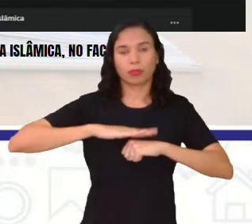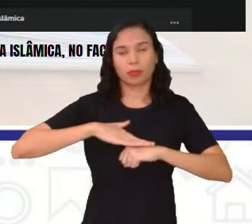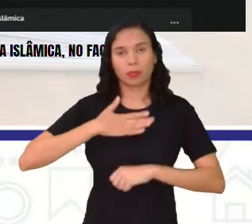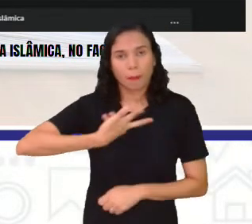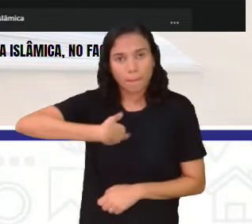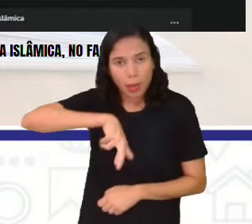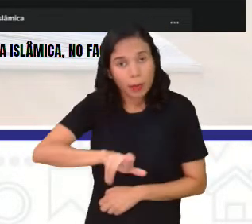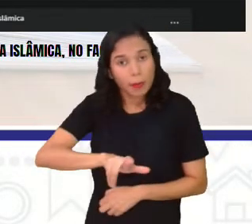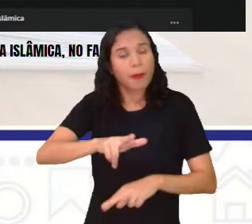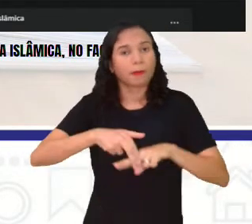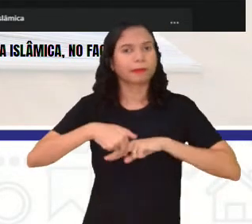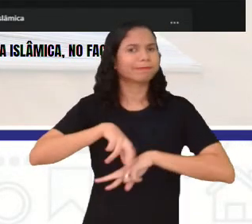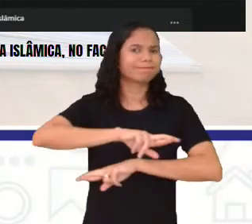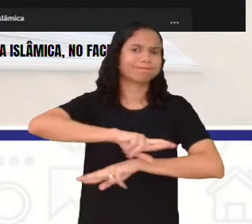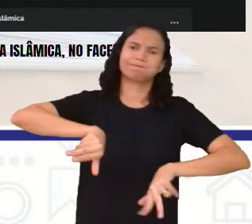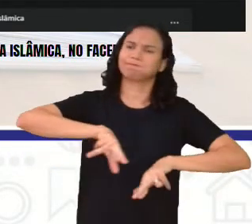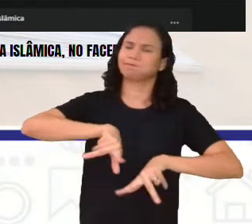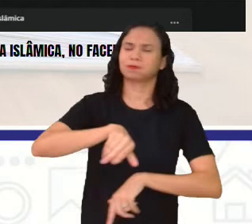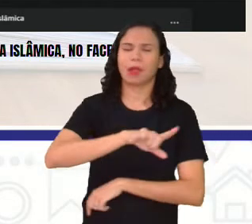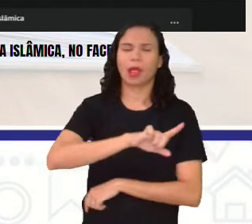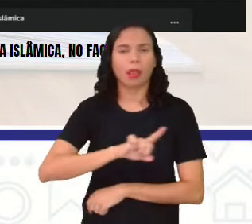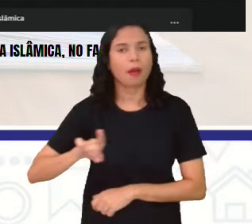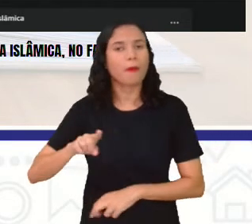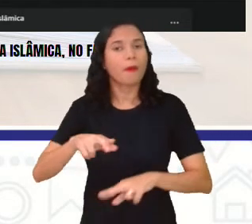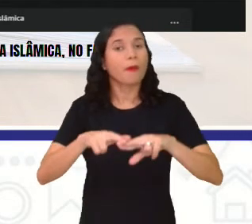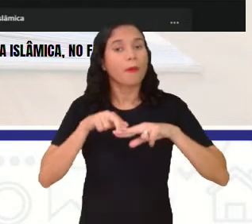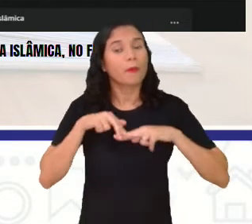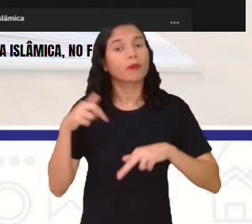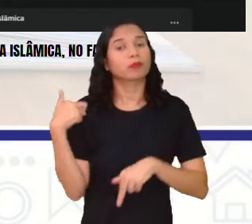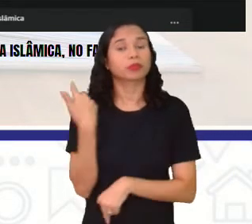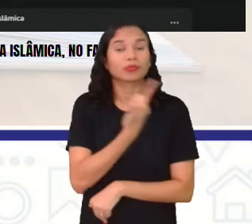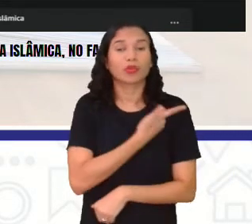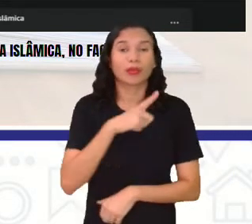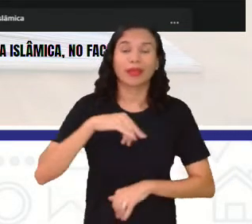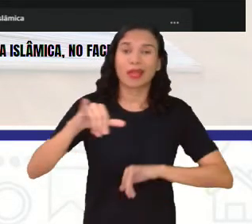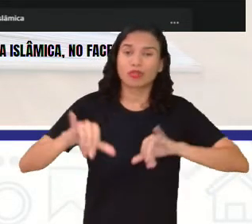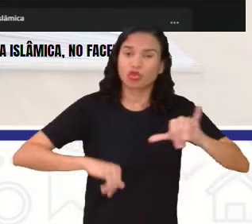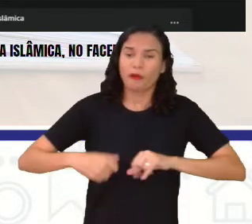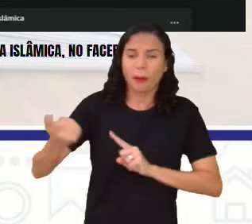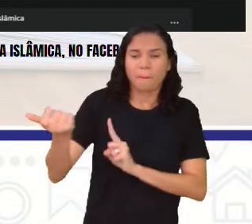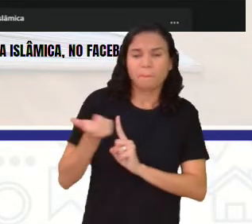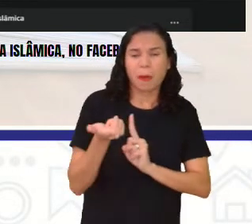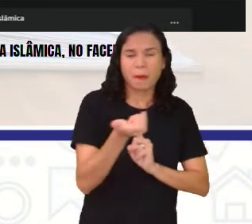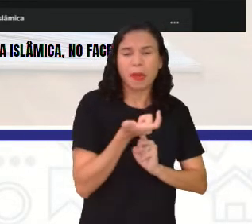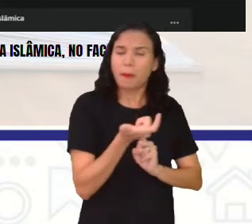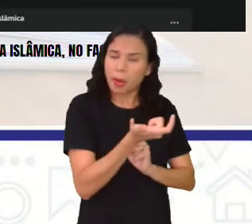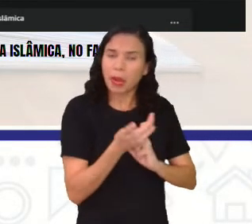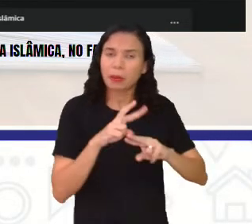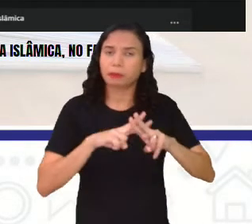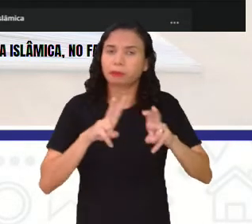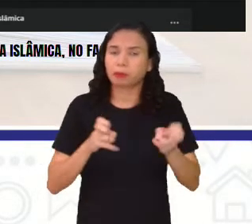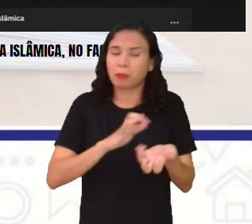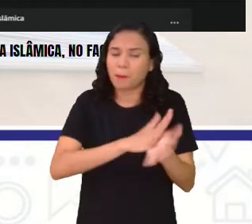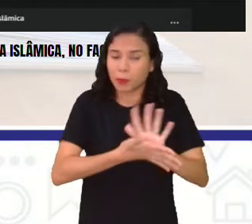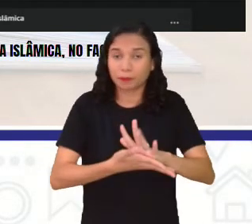religião, o que não é de forma alguma. Então, por isso, a gente acaba sofrendo bastante discriminação.